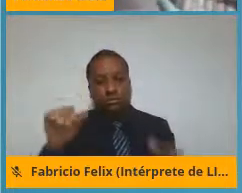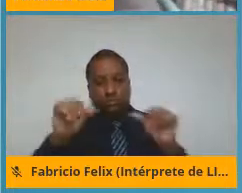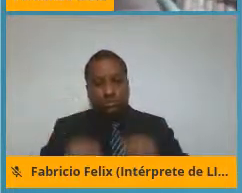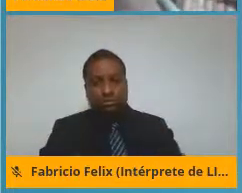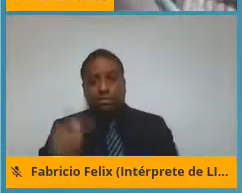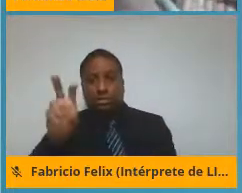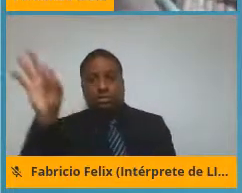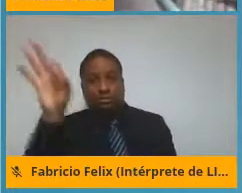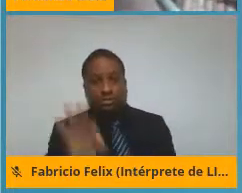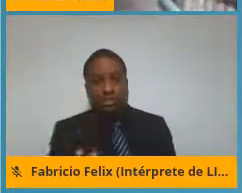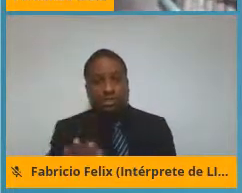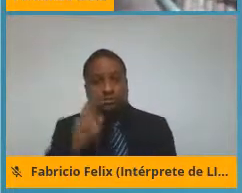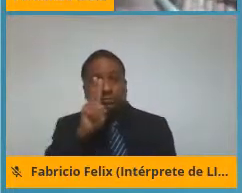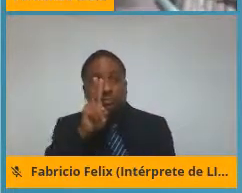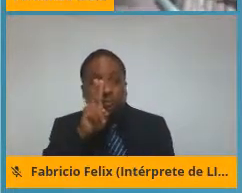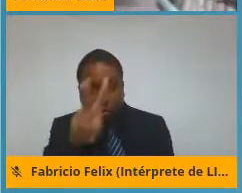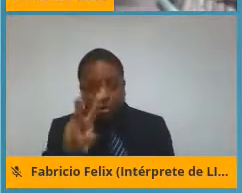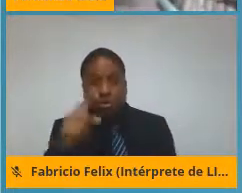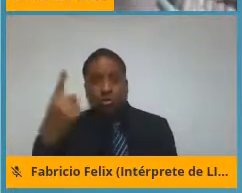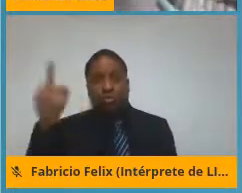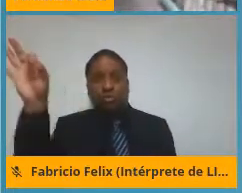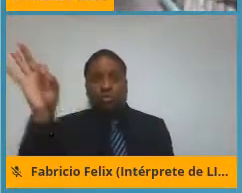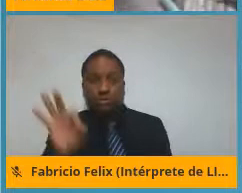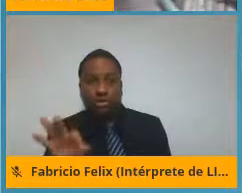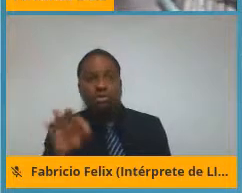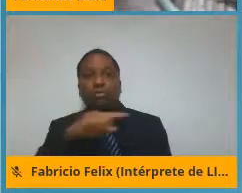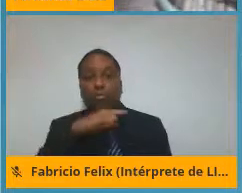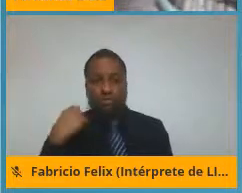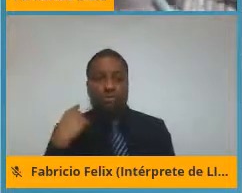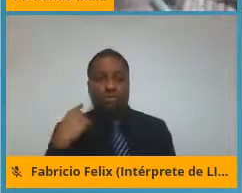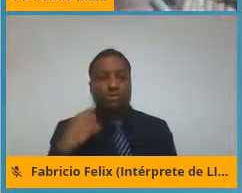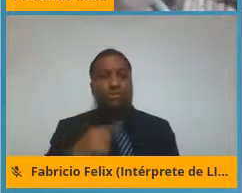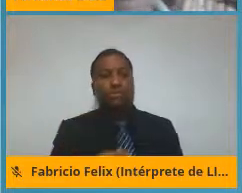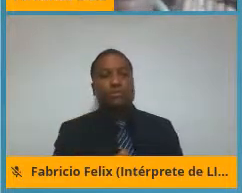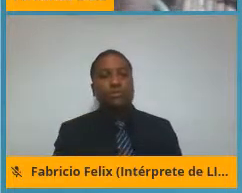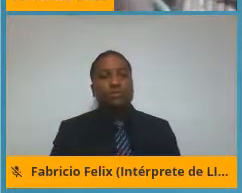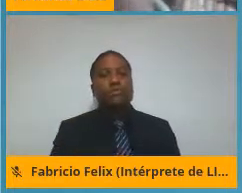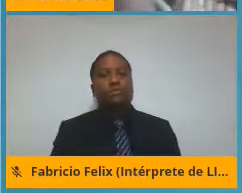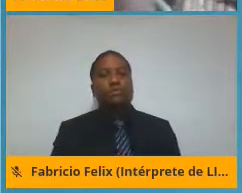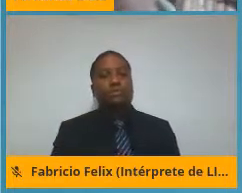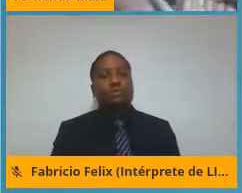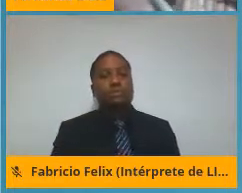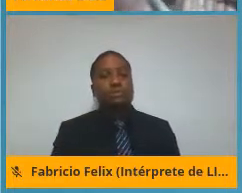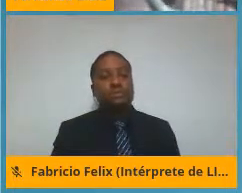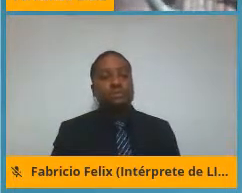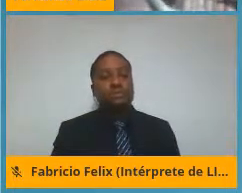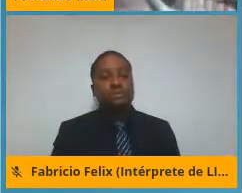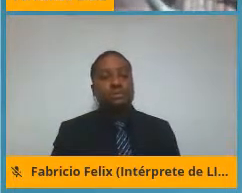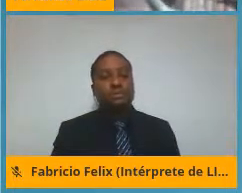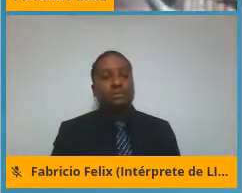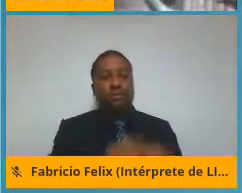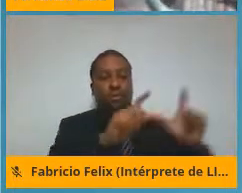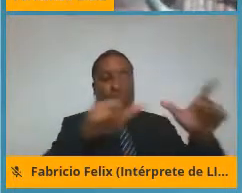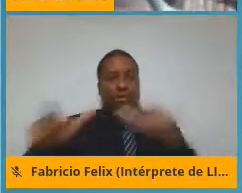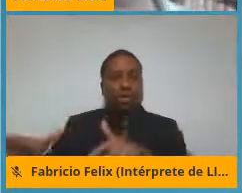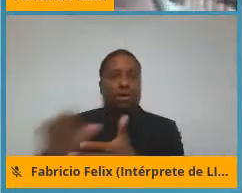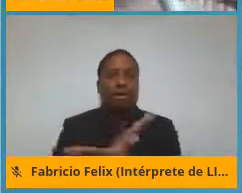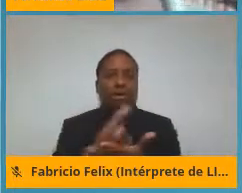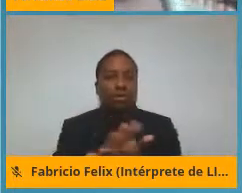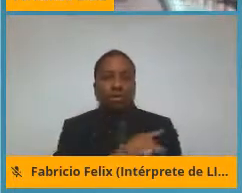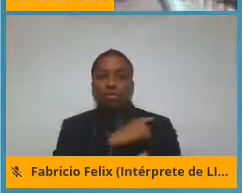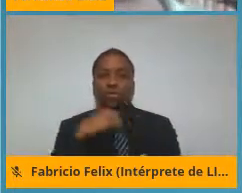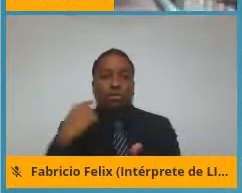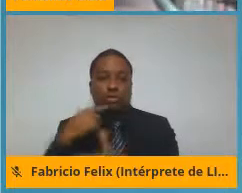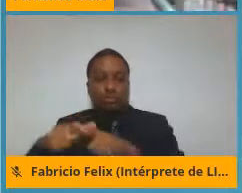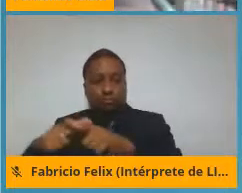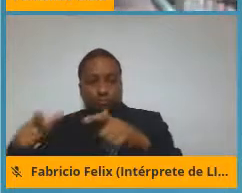grave, 1 a 2% vão morrer de Covid. A conta é mais ou menos essa. Em alguns lugares eles morrem um pouco mais,